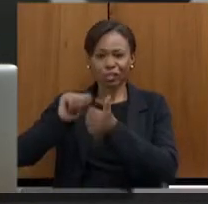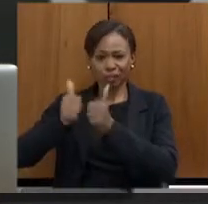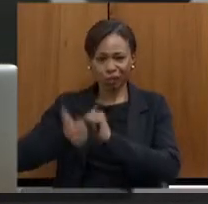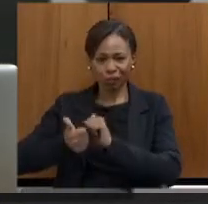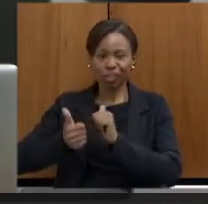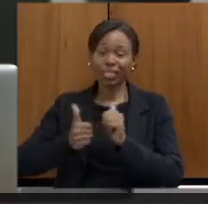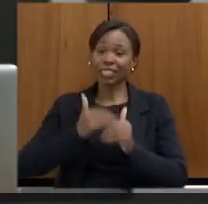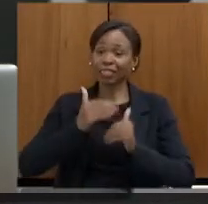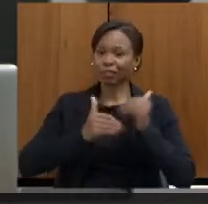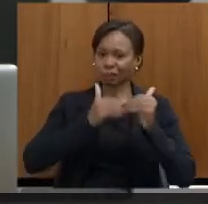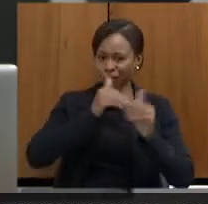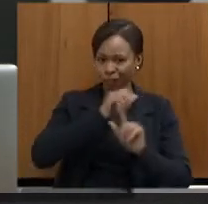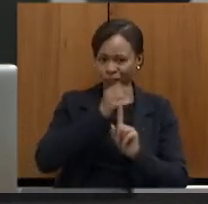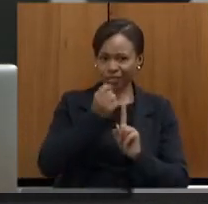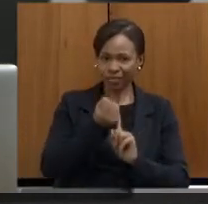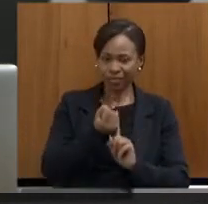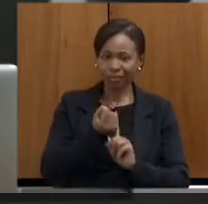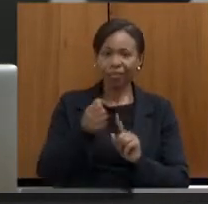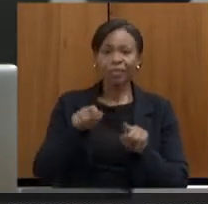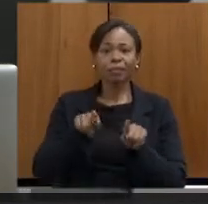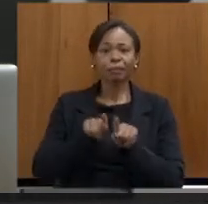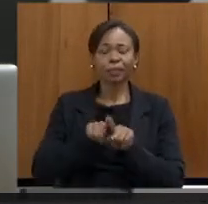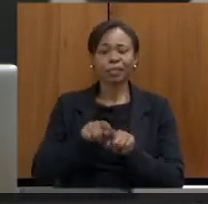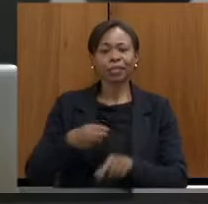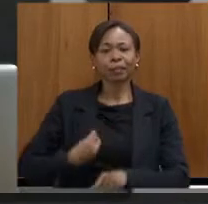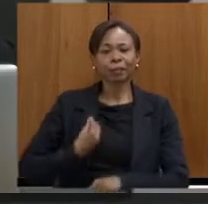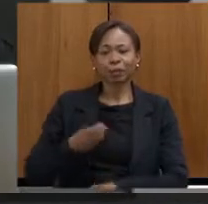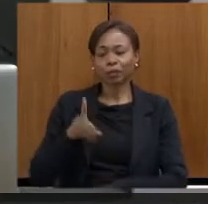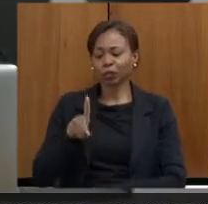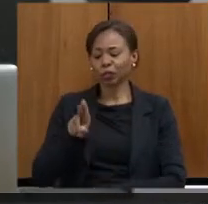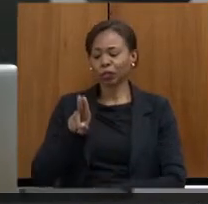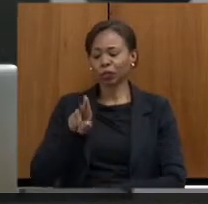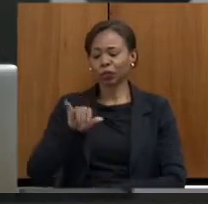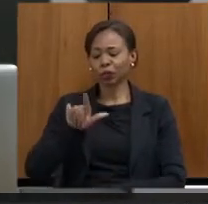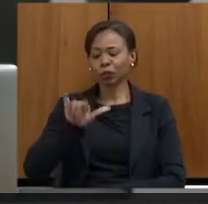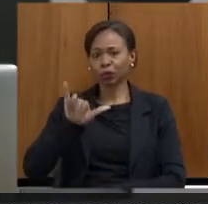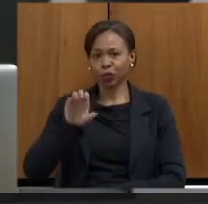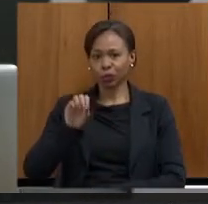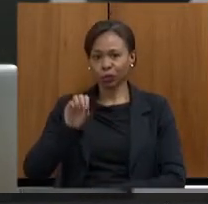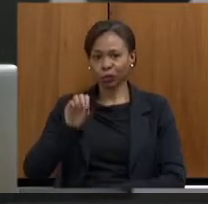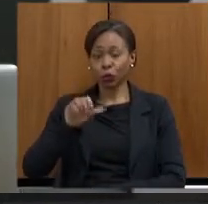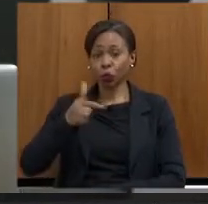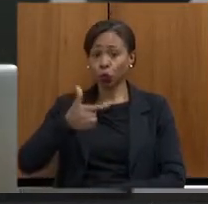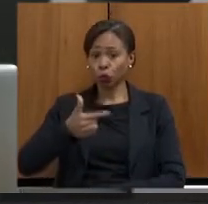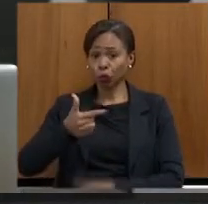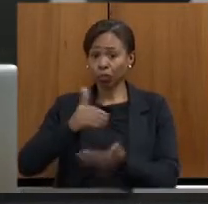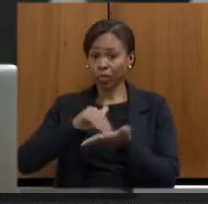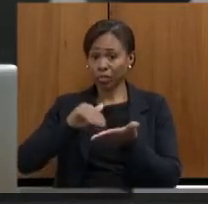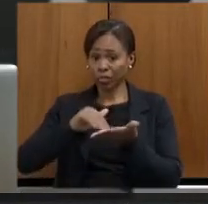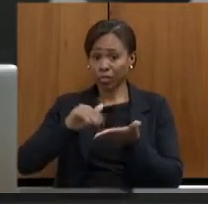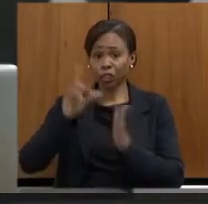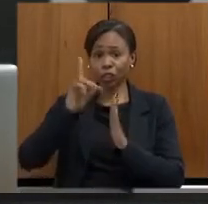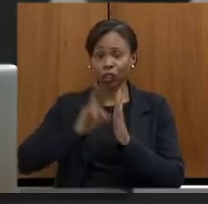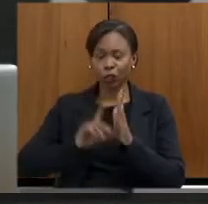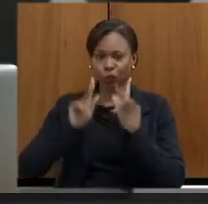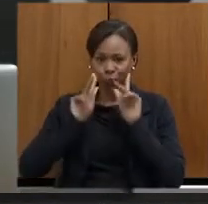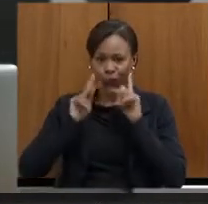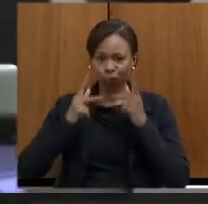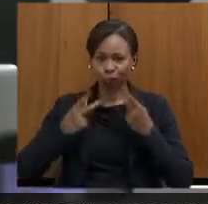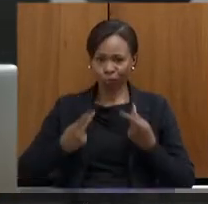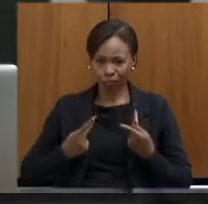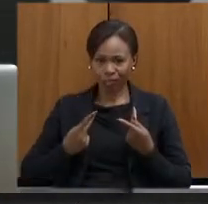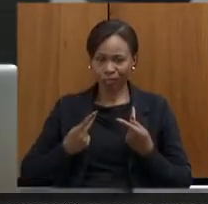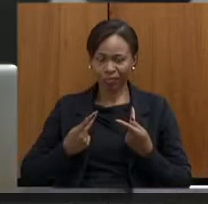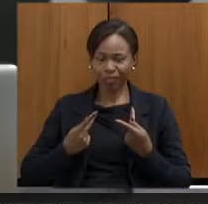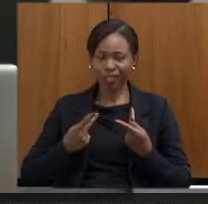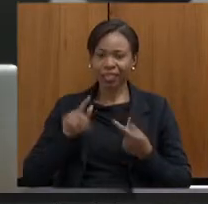Social. Também a presença de Duílio Silva Campos, subsecretário de Direitos Humanos da Secretaria de Estado de